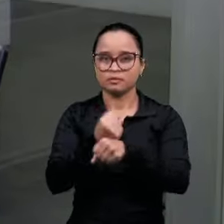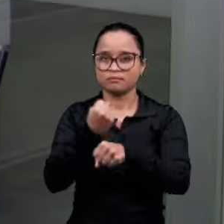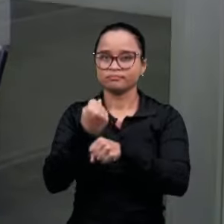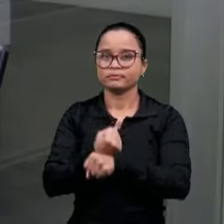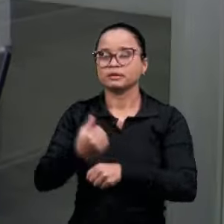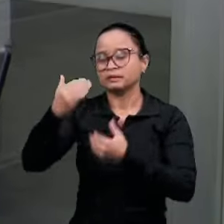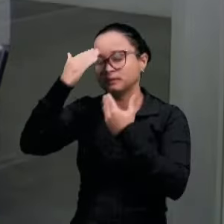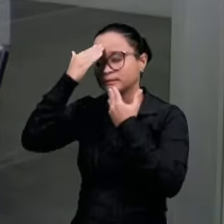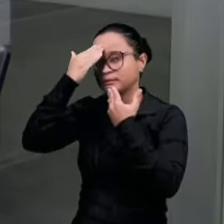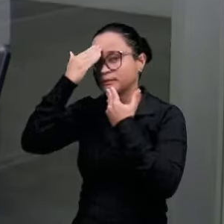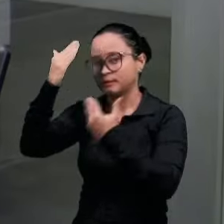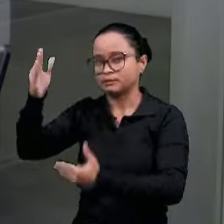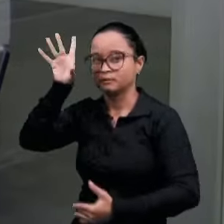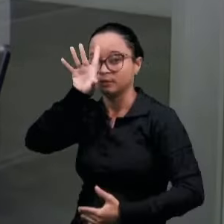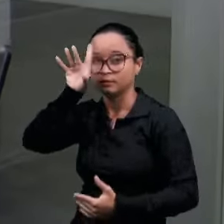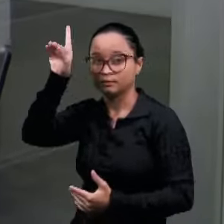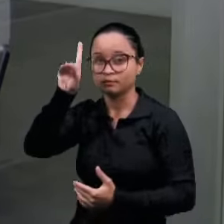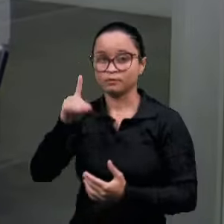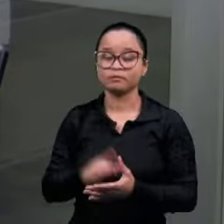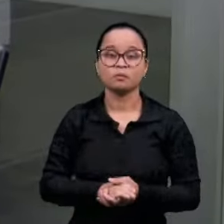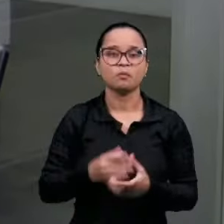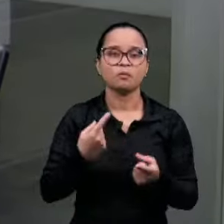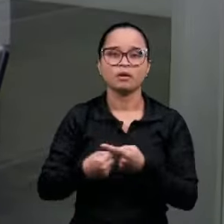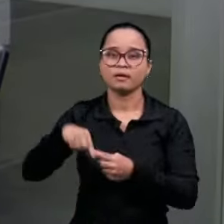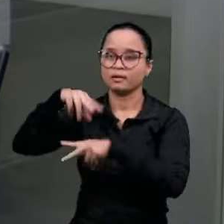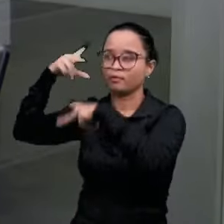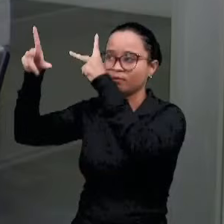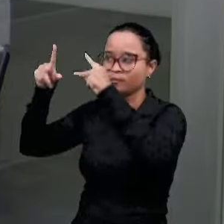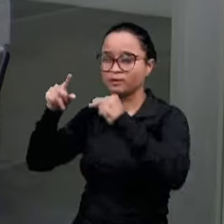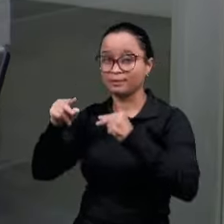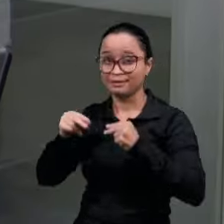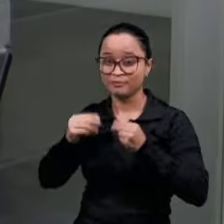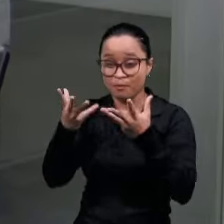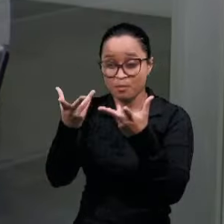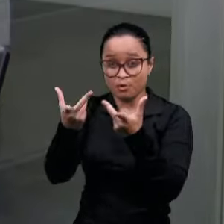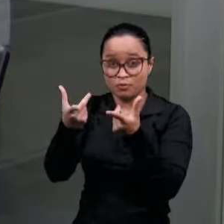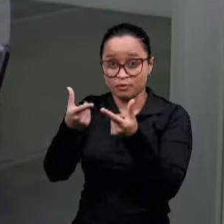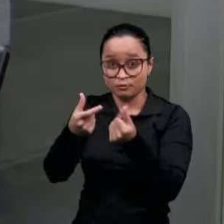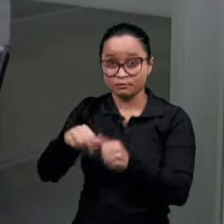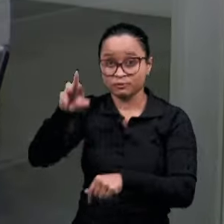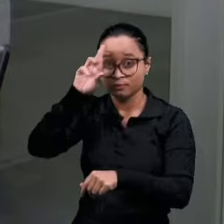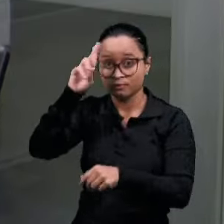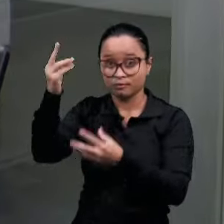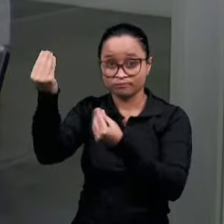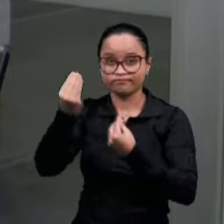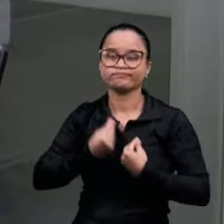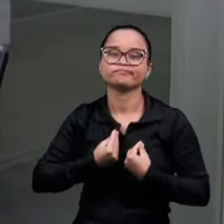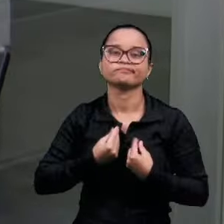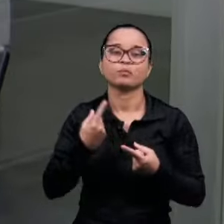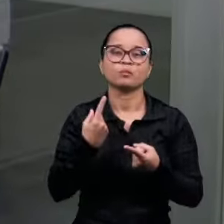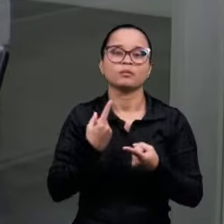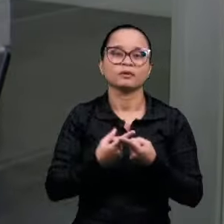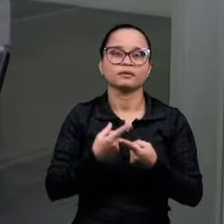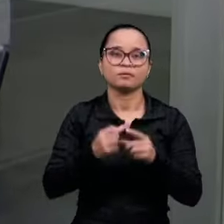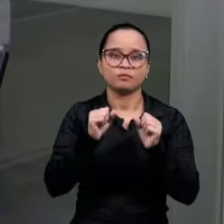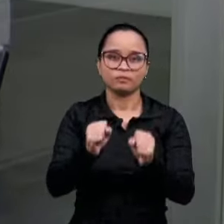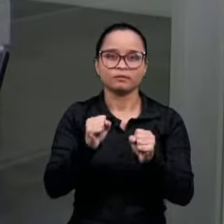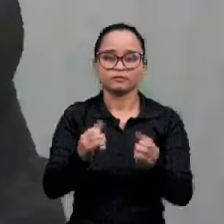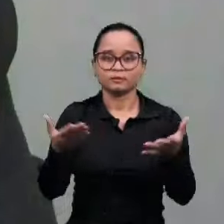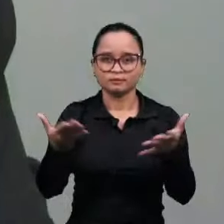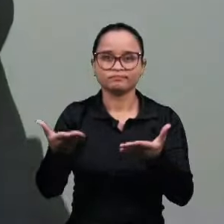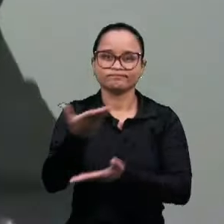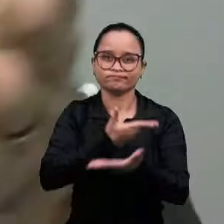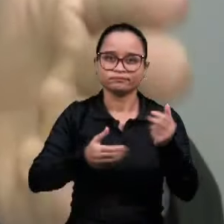muito gratos a Deus por esse presente maravilhoso que é essa obra que o Senhor tem nos concedido e poder participar dela.